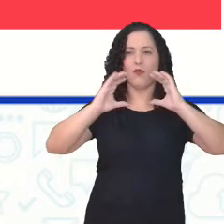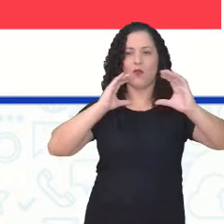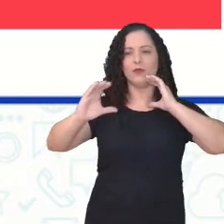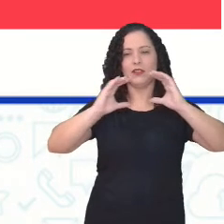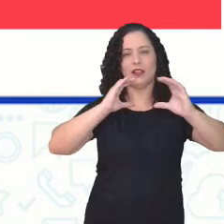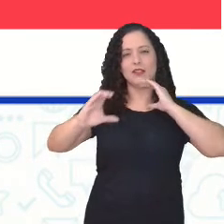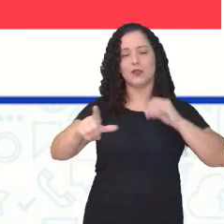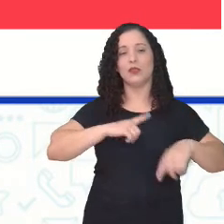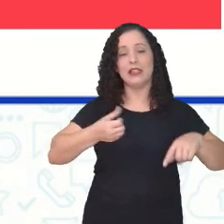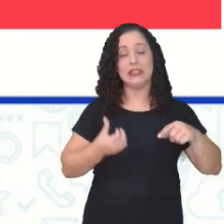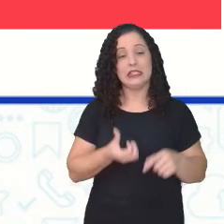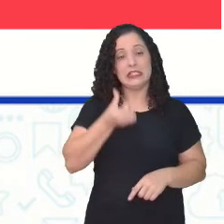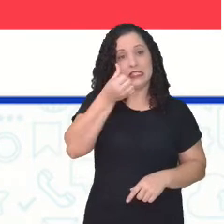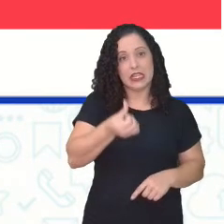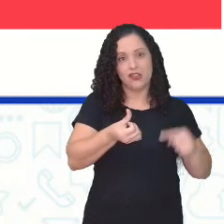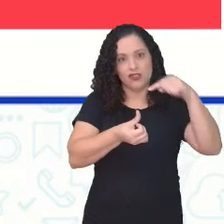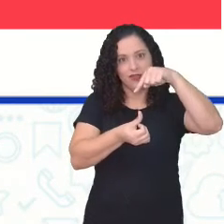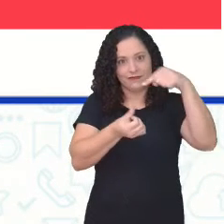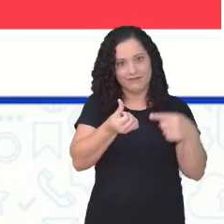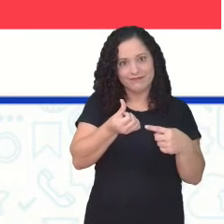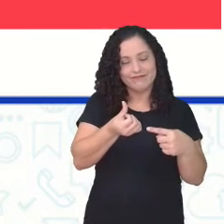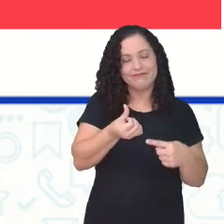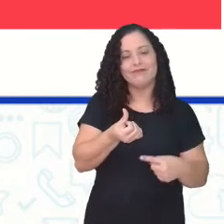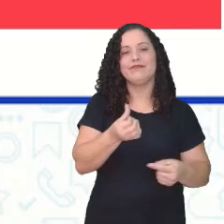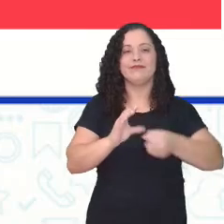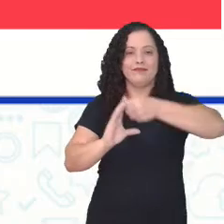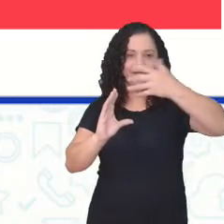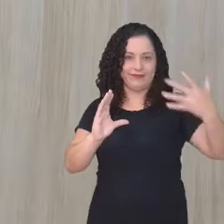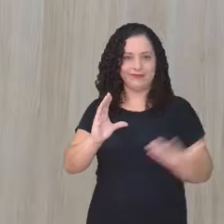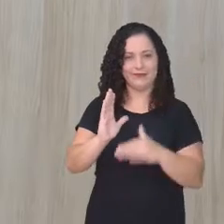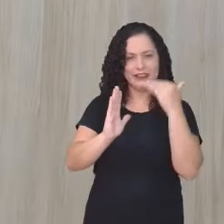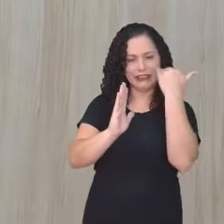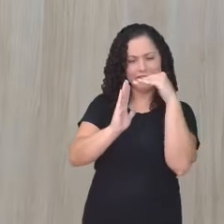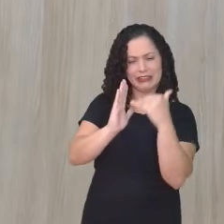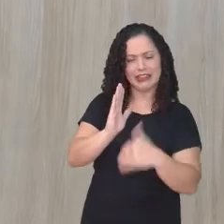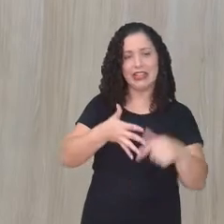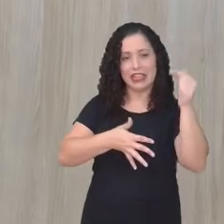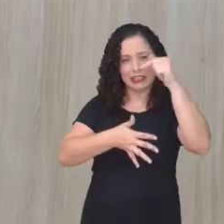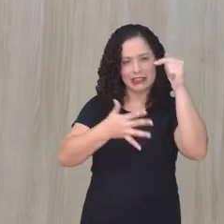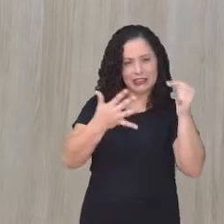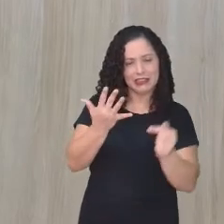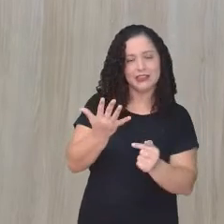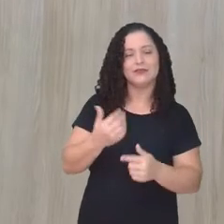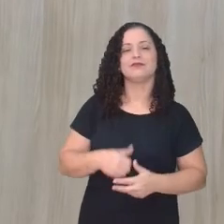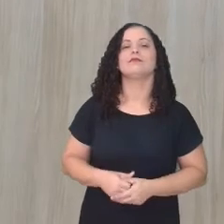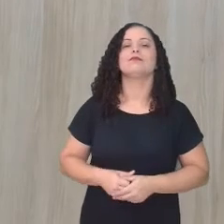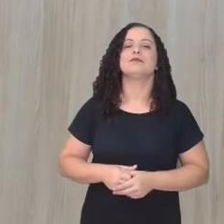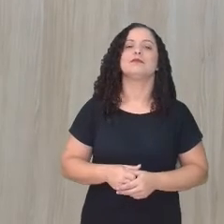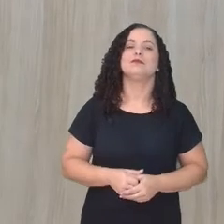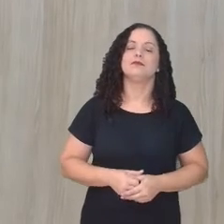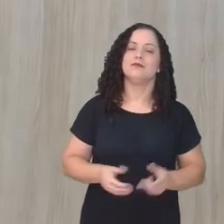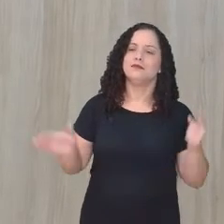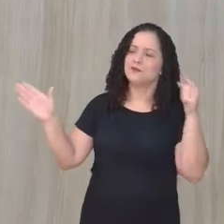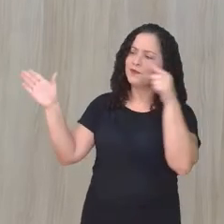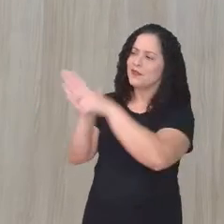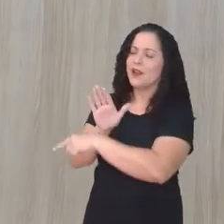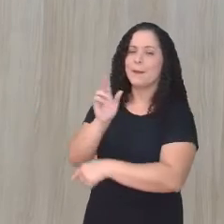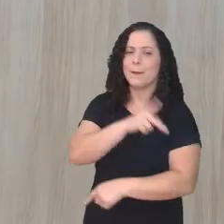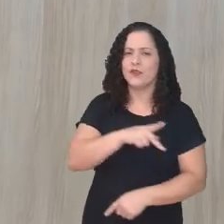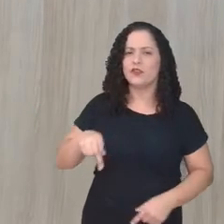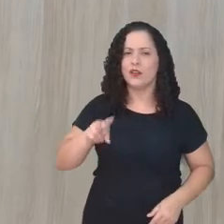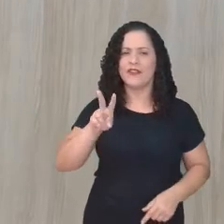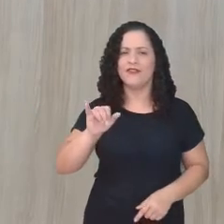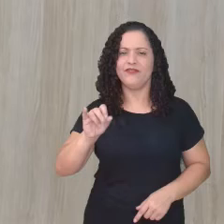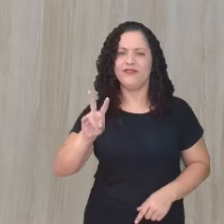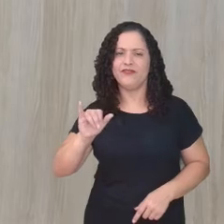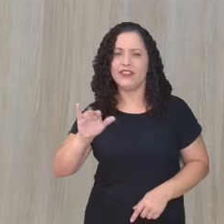com vocês, lá, não é? Na sala de aula de vocês. Você acha, professora Viviane, que esses meninos sabem